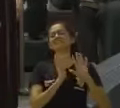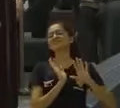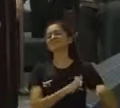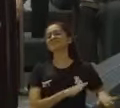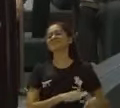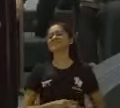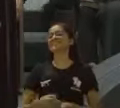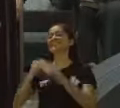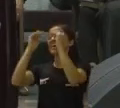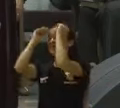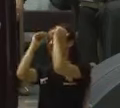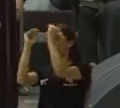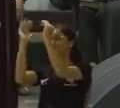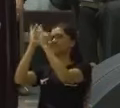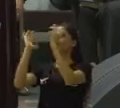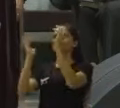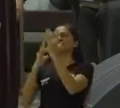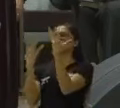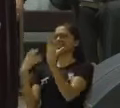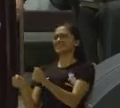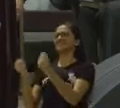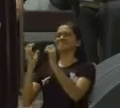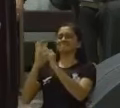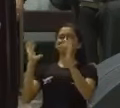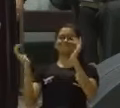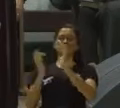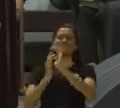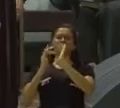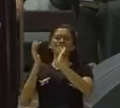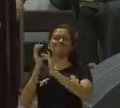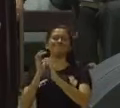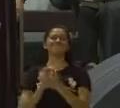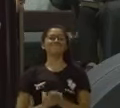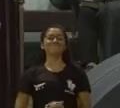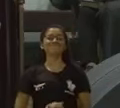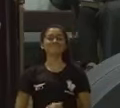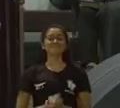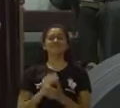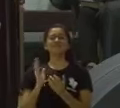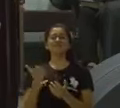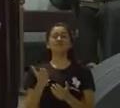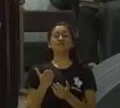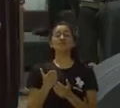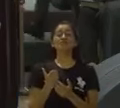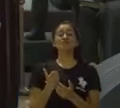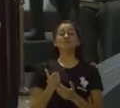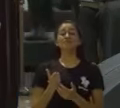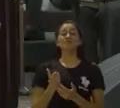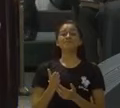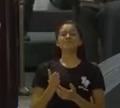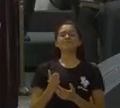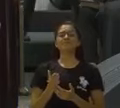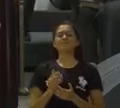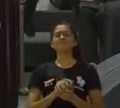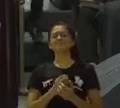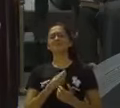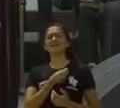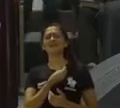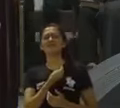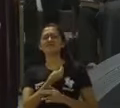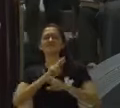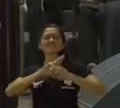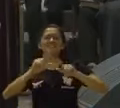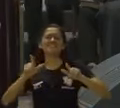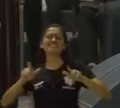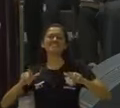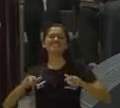nele. Aí Paulo está dizendo: já estou crucificado com Cristo, e eu não vivo mais, eu morri, eu